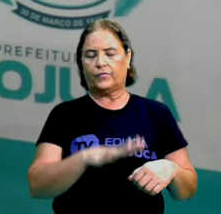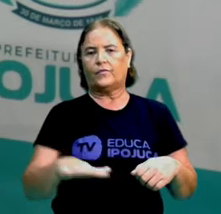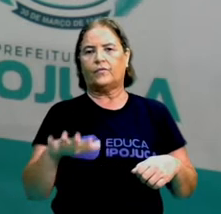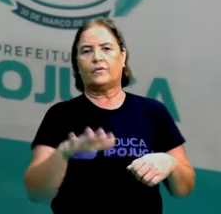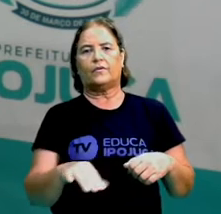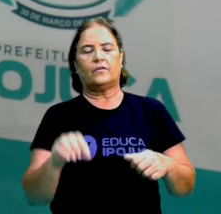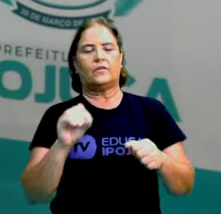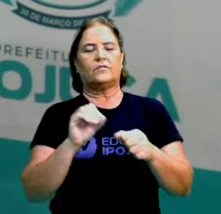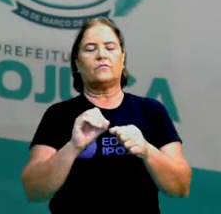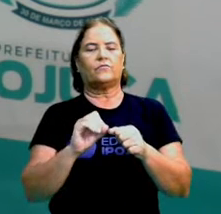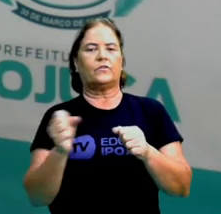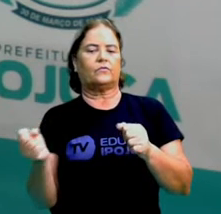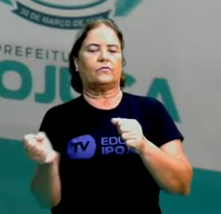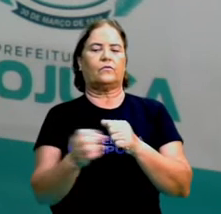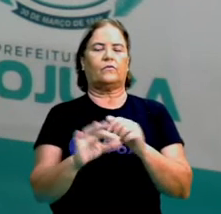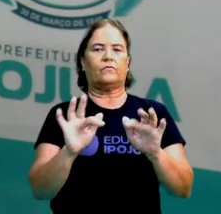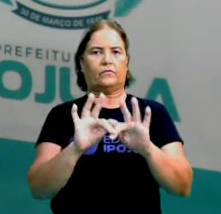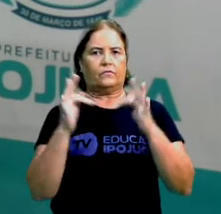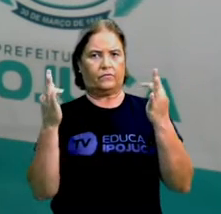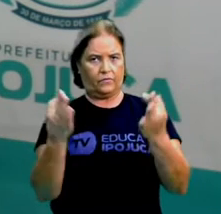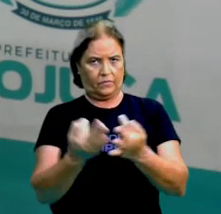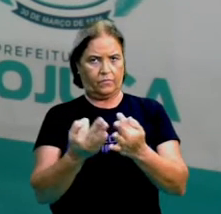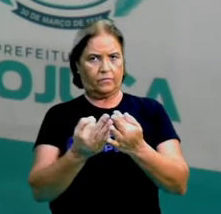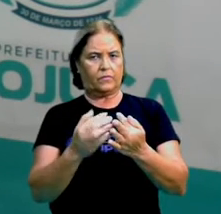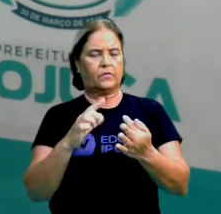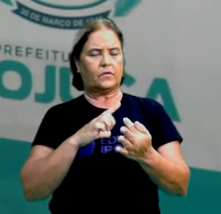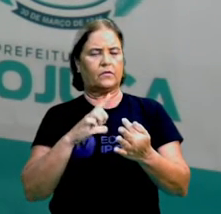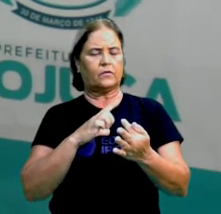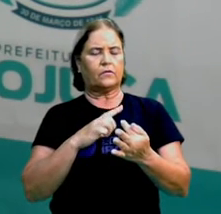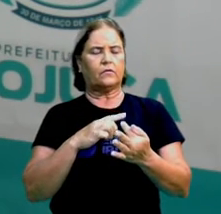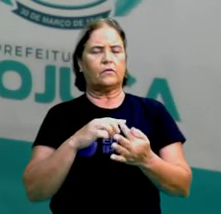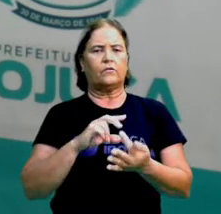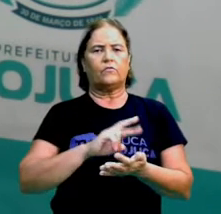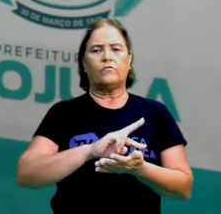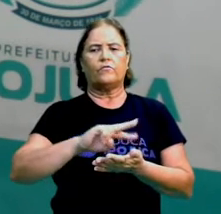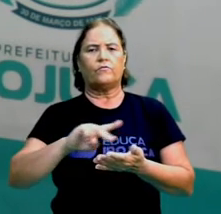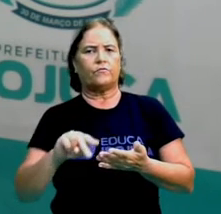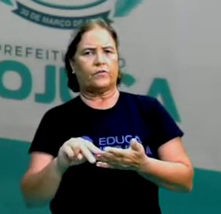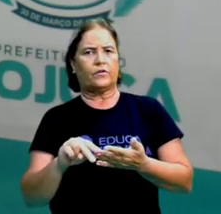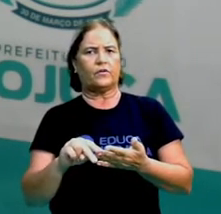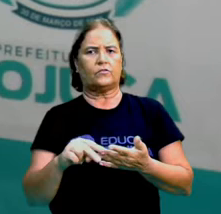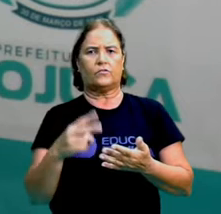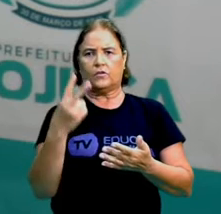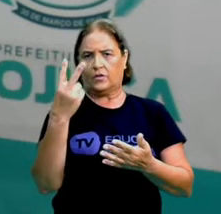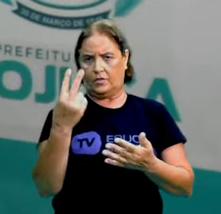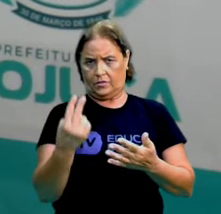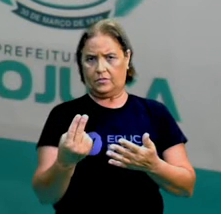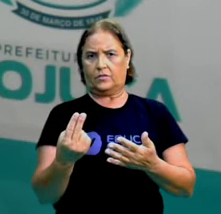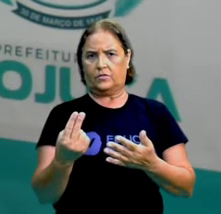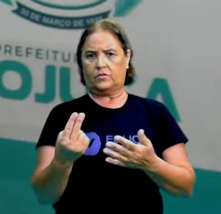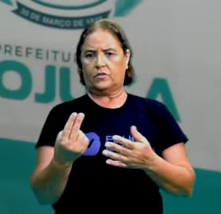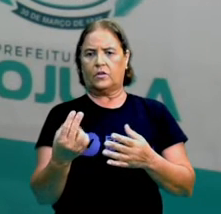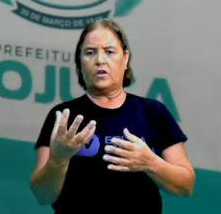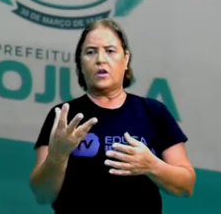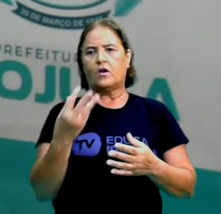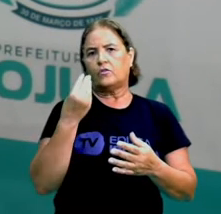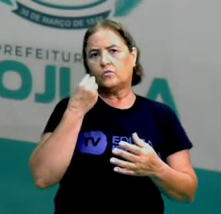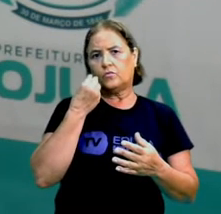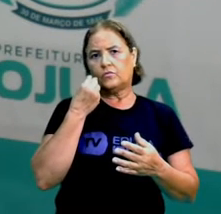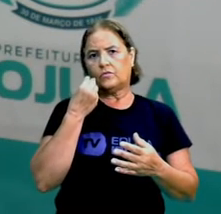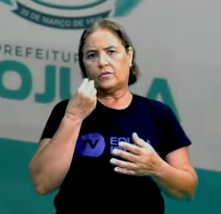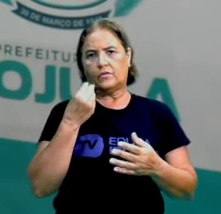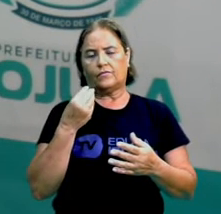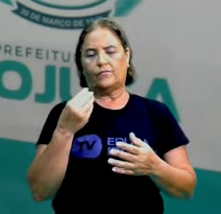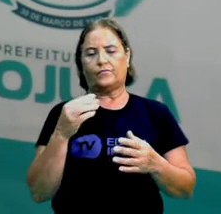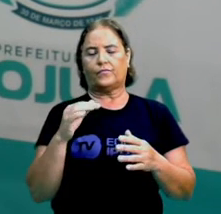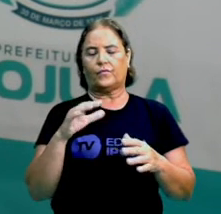uma nova família. Tem muitos casos de casais que adotam uma criança e assim constituem uma